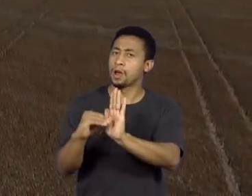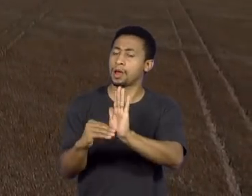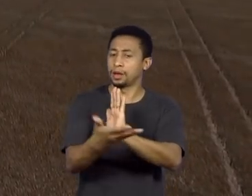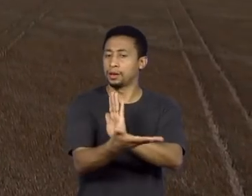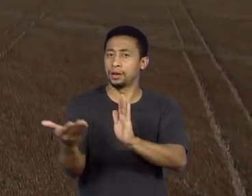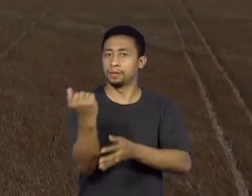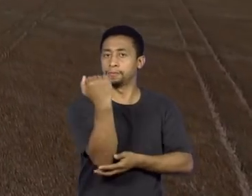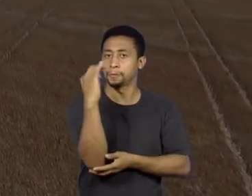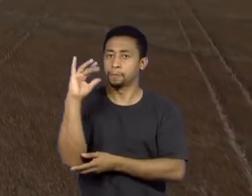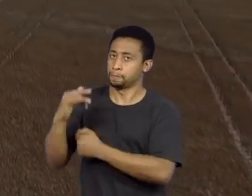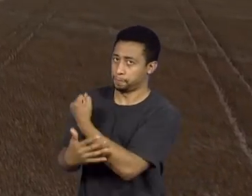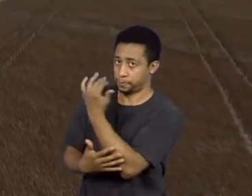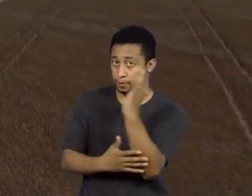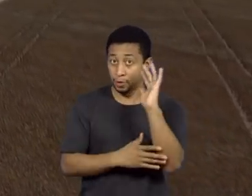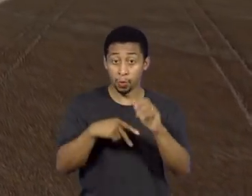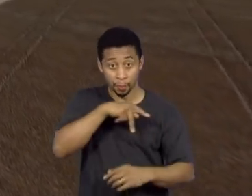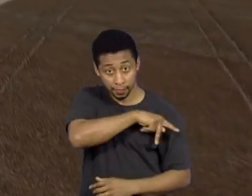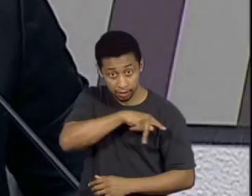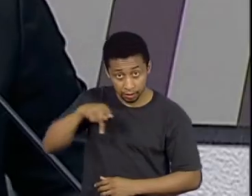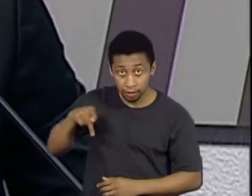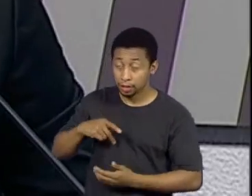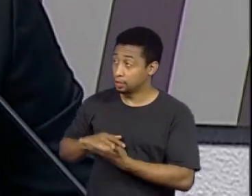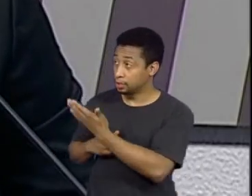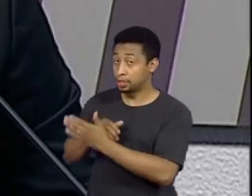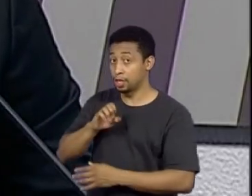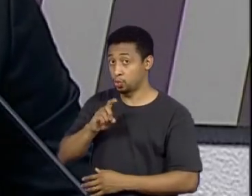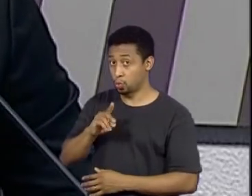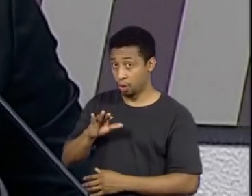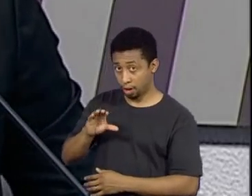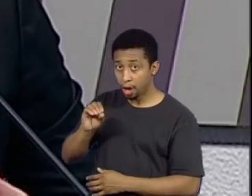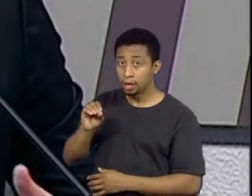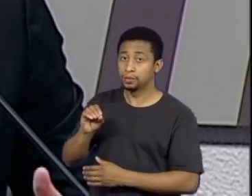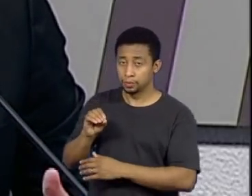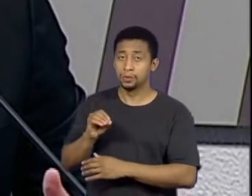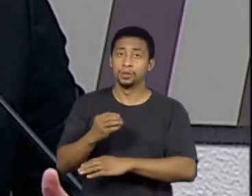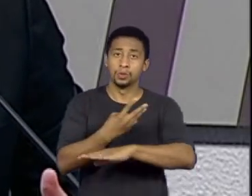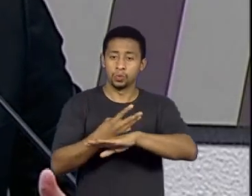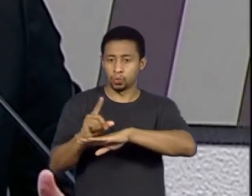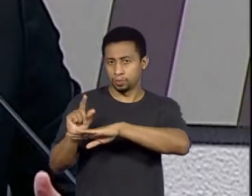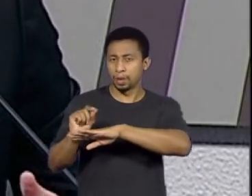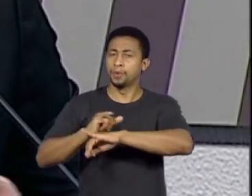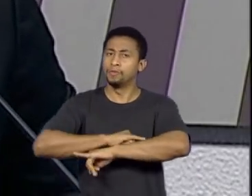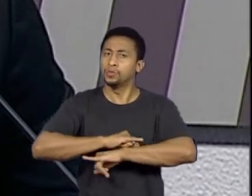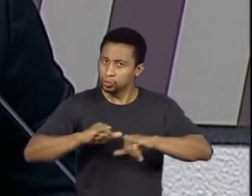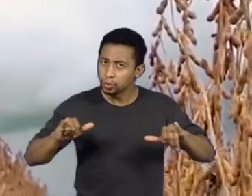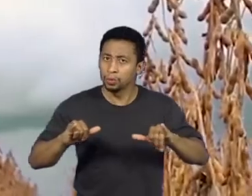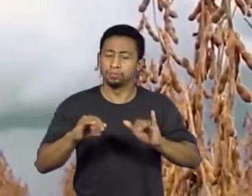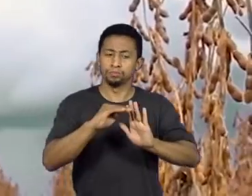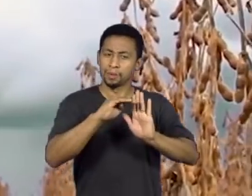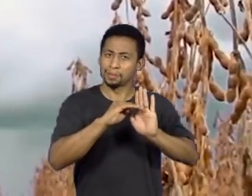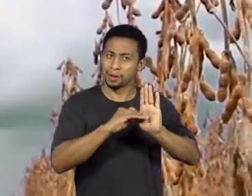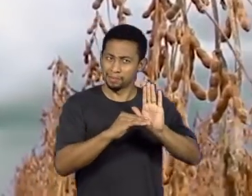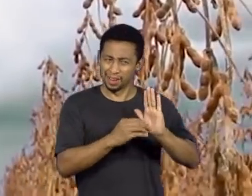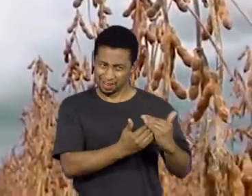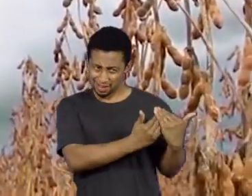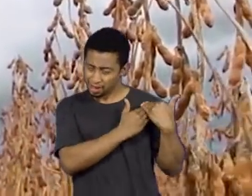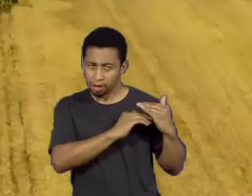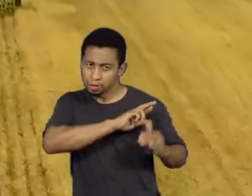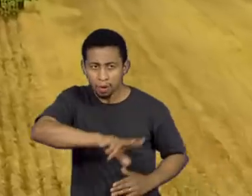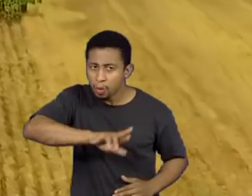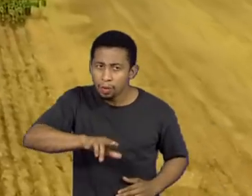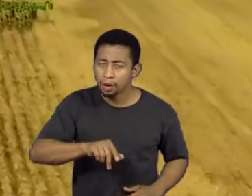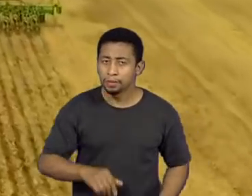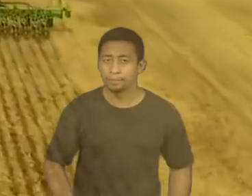regras ambientais. O presidente do órgão, Eduardo Fortunato Bin, disse que essas medidas não competem